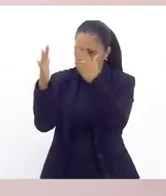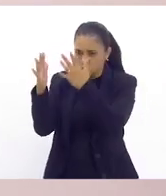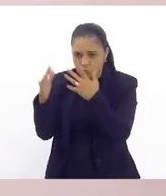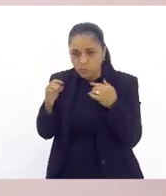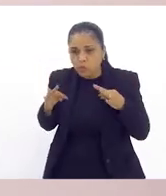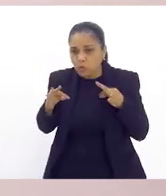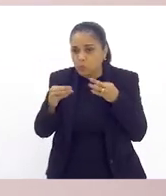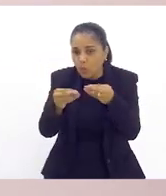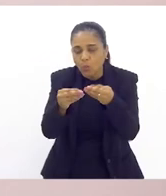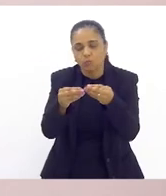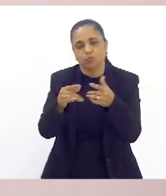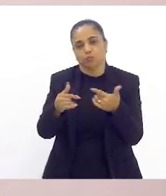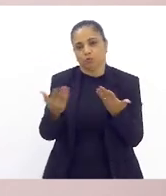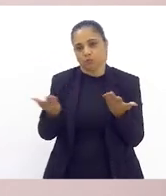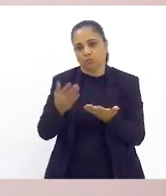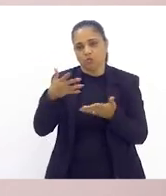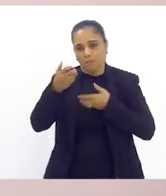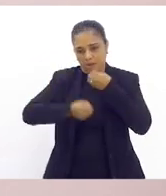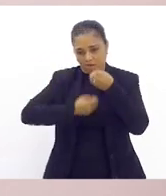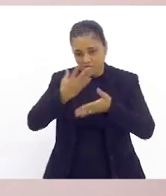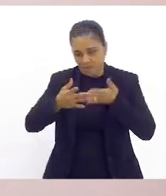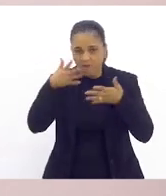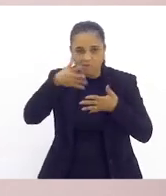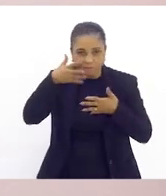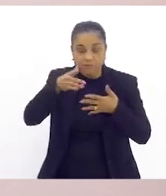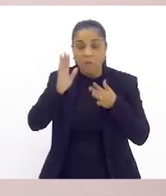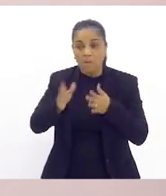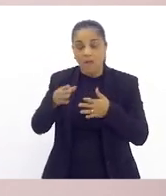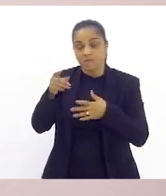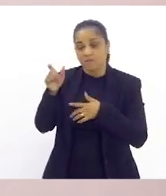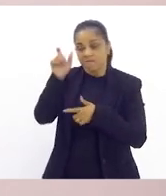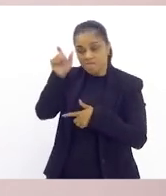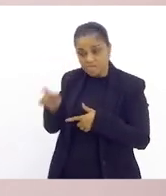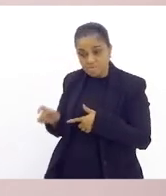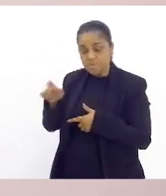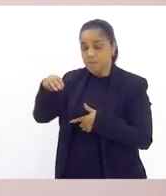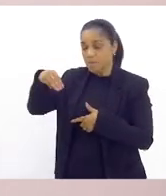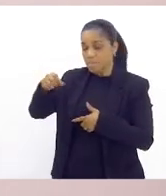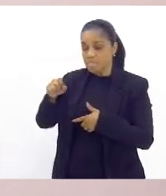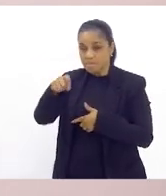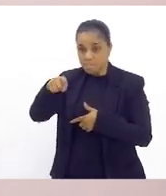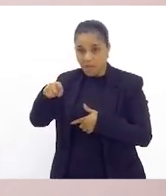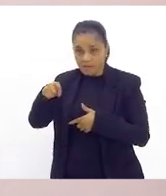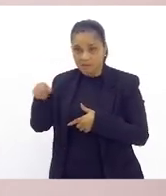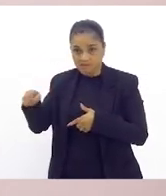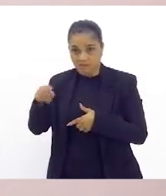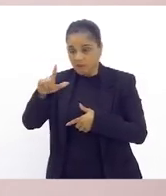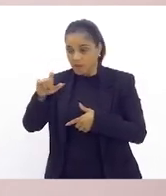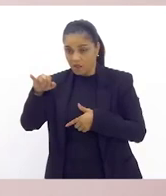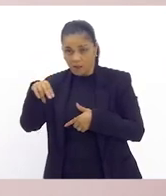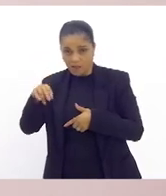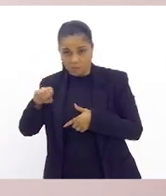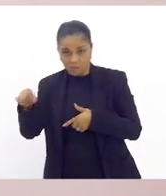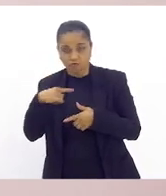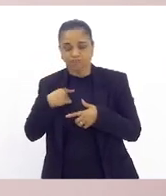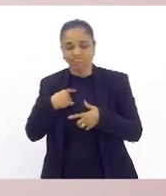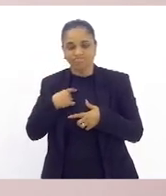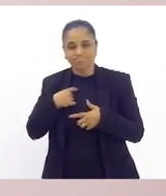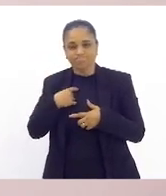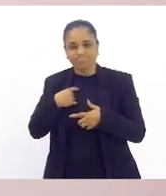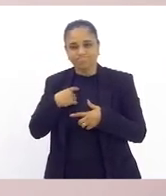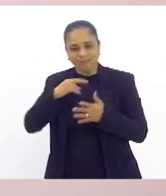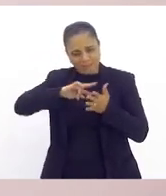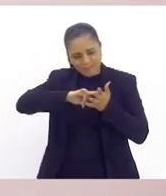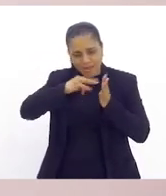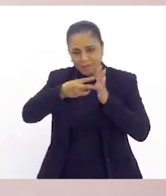fala do Max lembra do deputado Max Lemos ela retrata o nosso sentimento que não